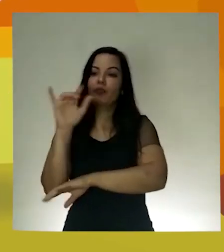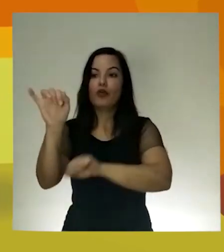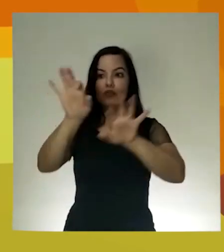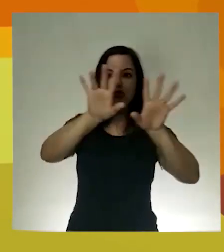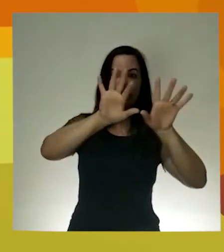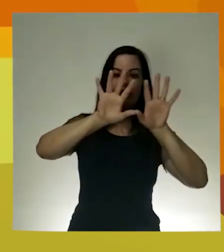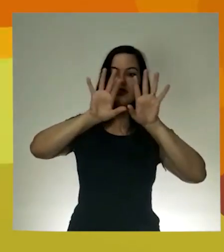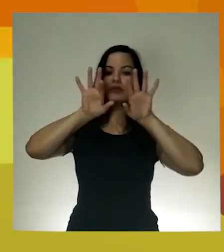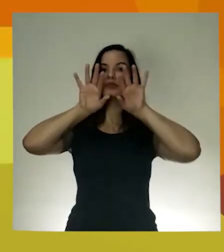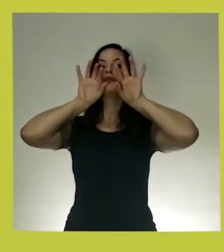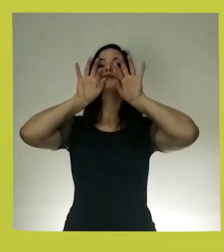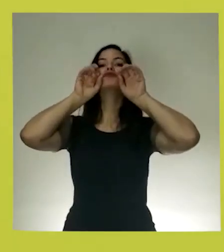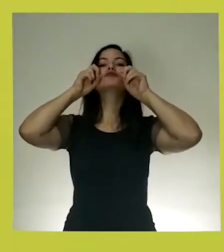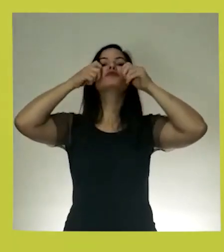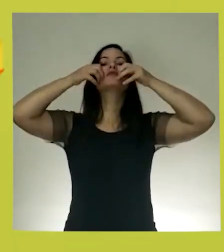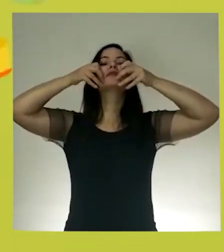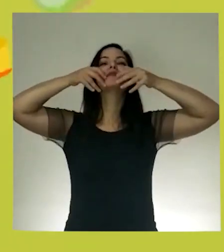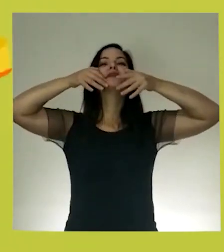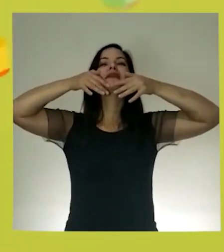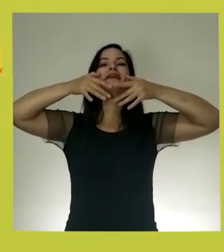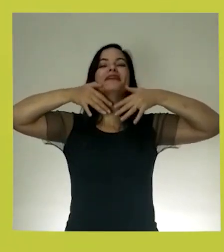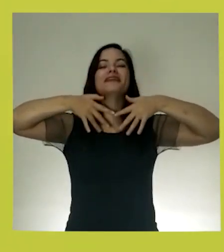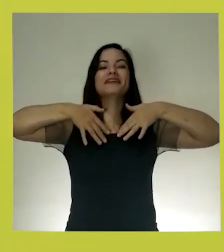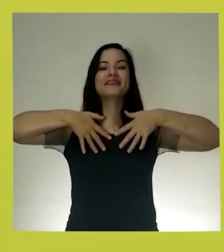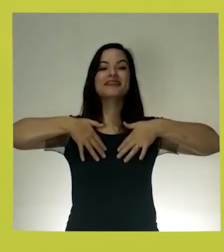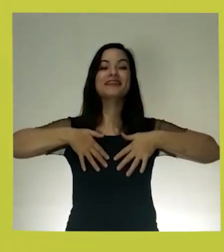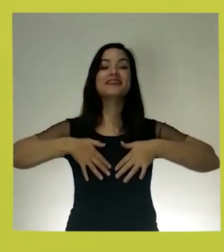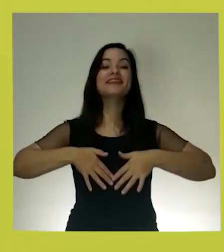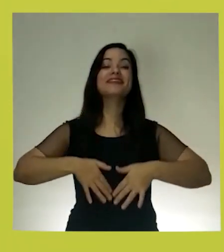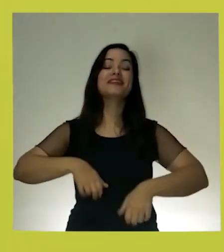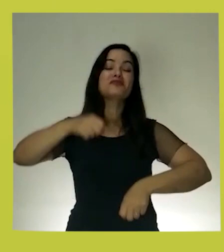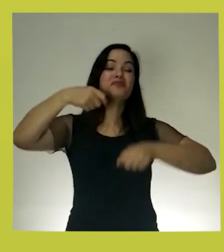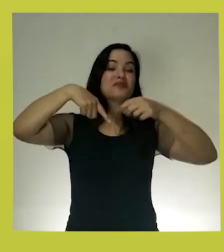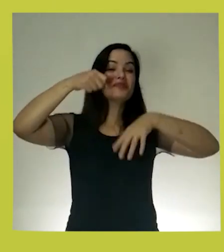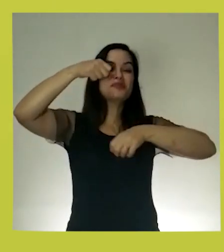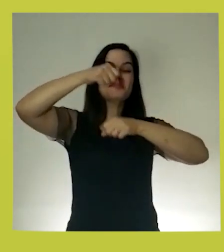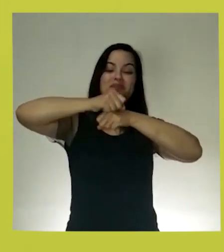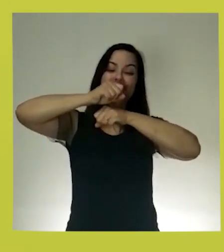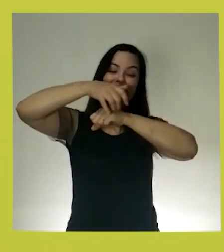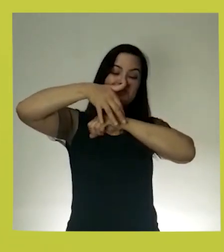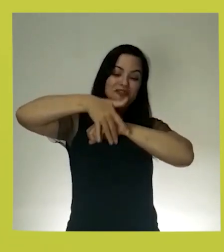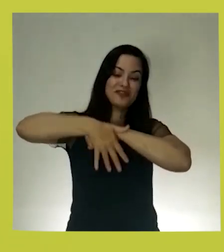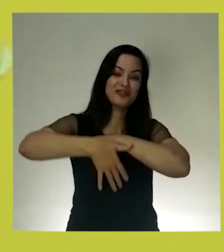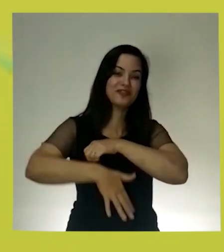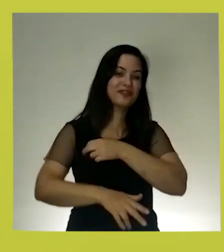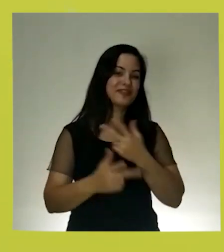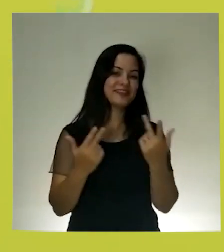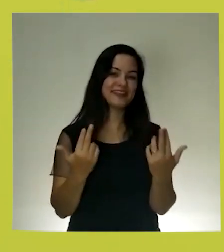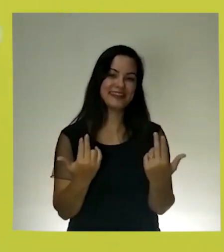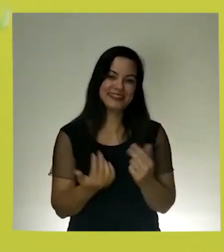desliza como pingos numa cachoeira sem fim.